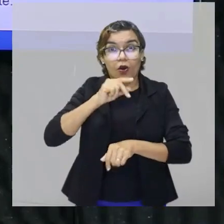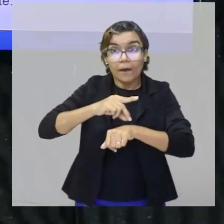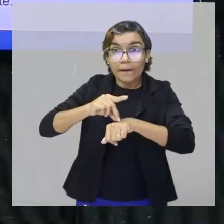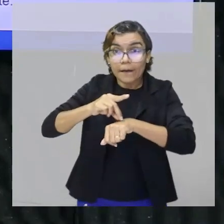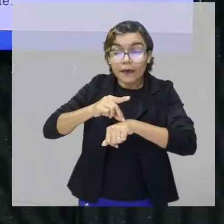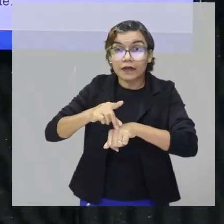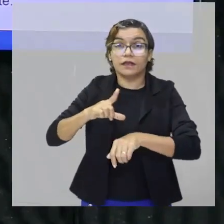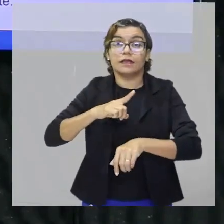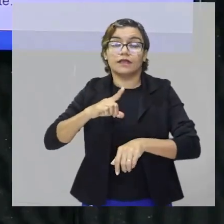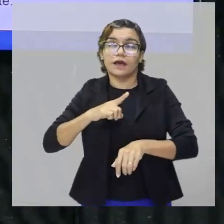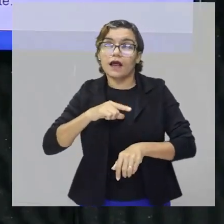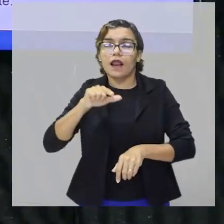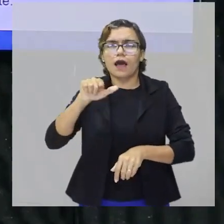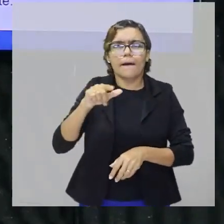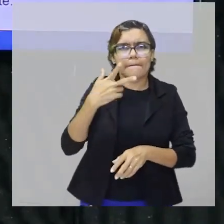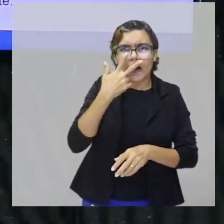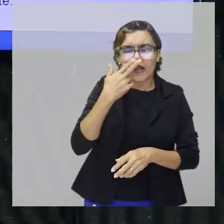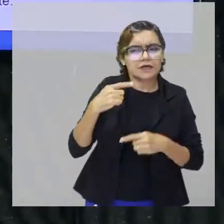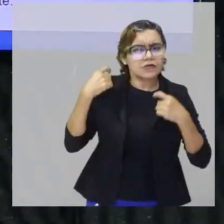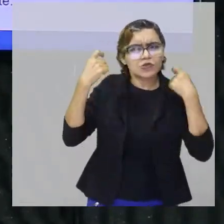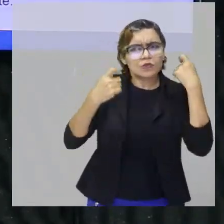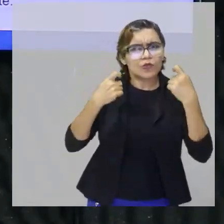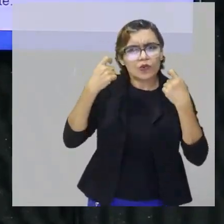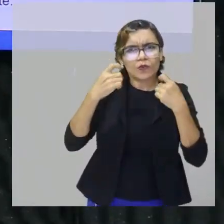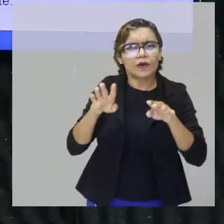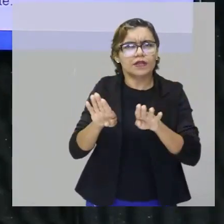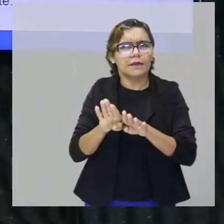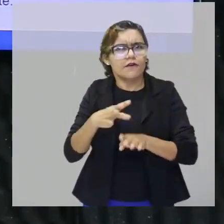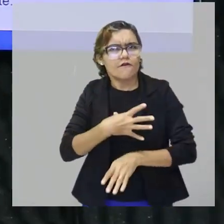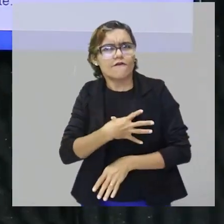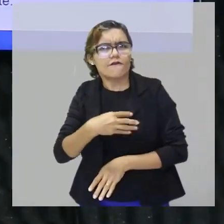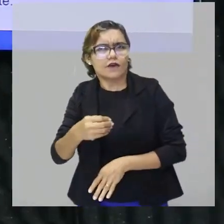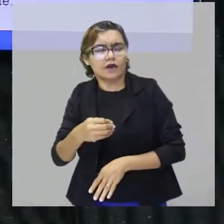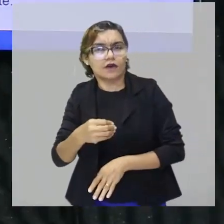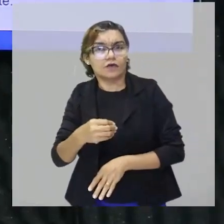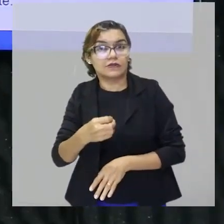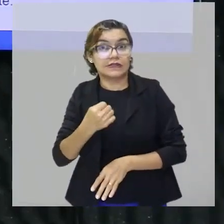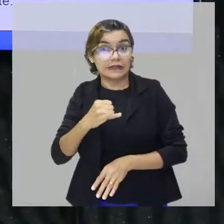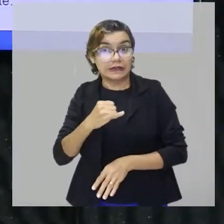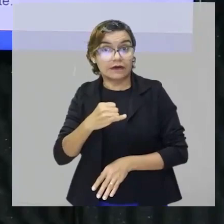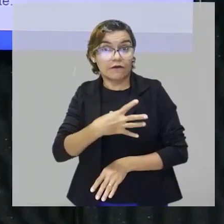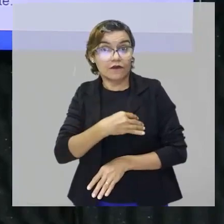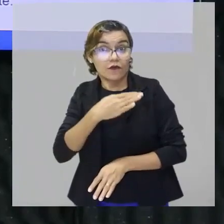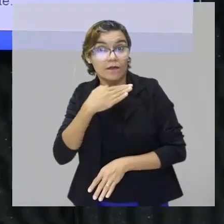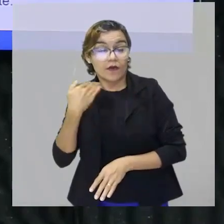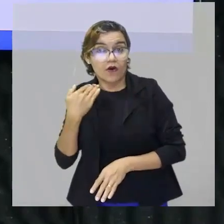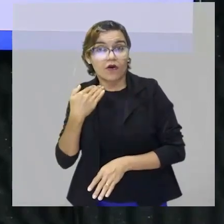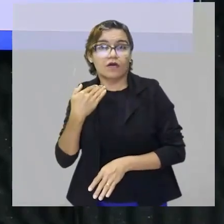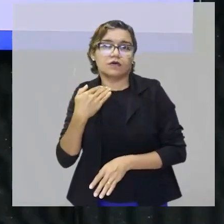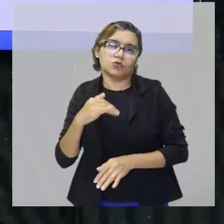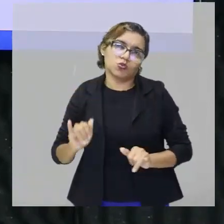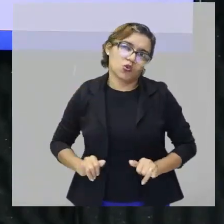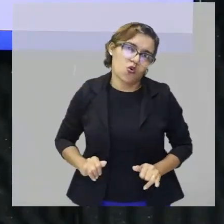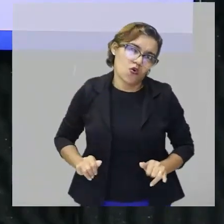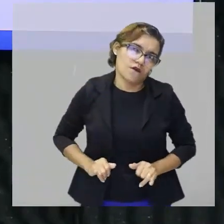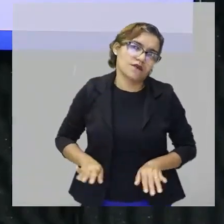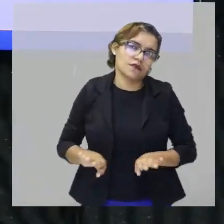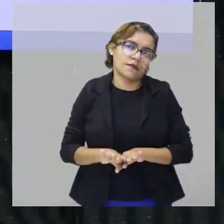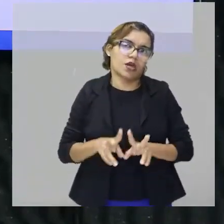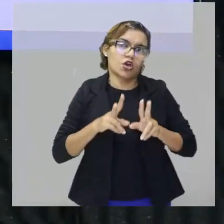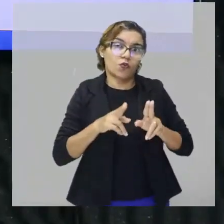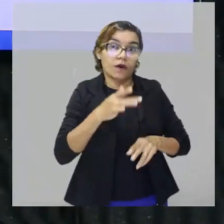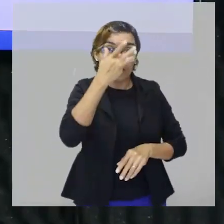duradouros, se preocupam com o ente querido e ficam de luto depois da sua morte.